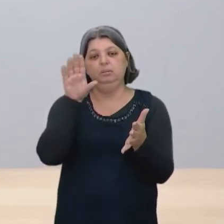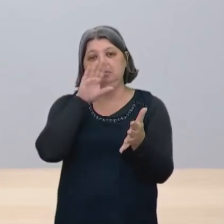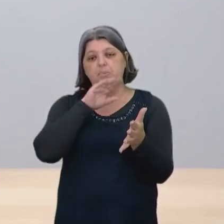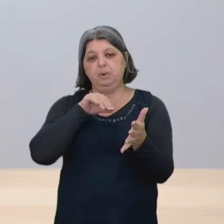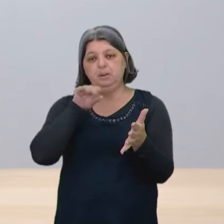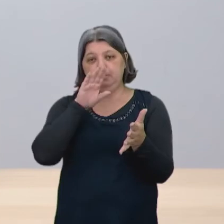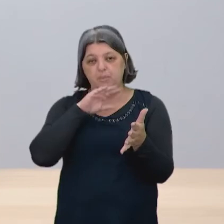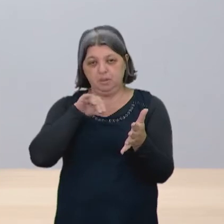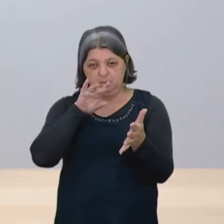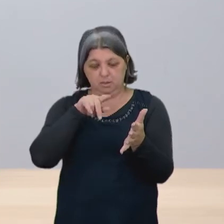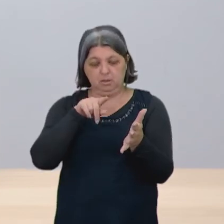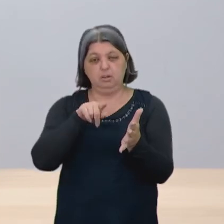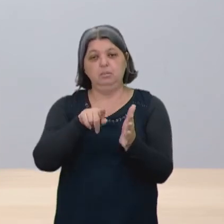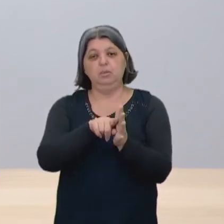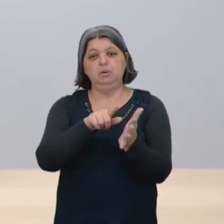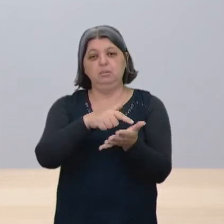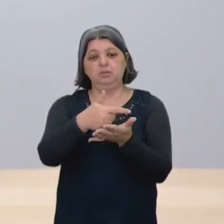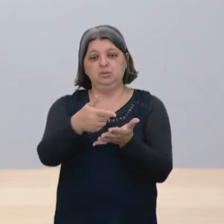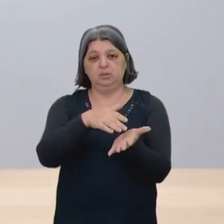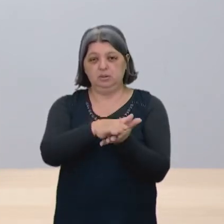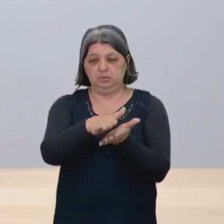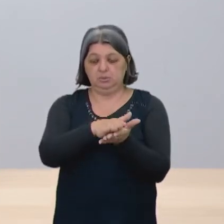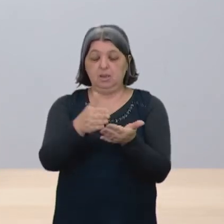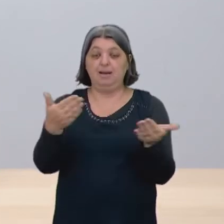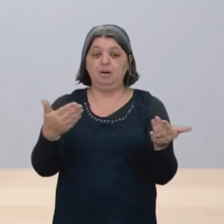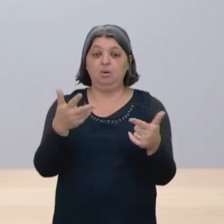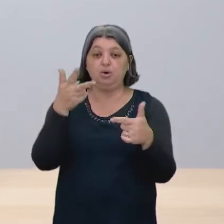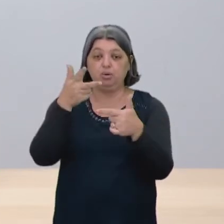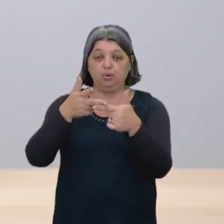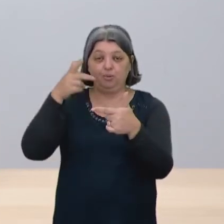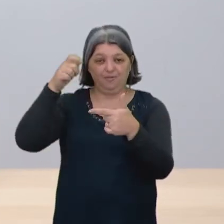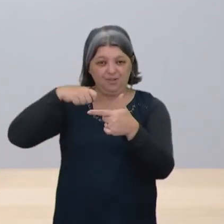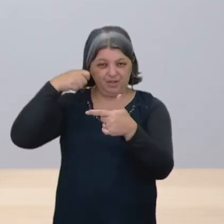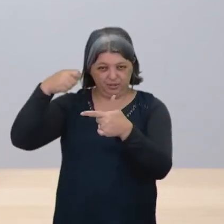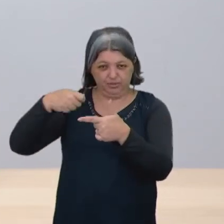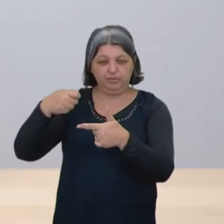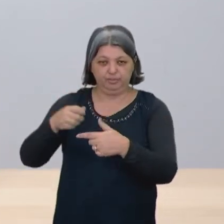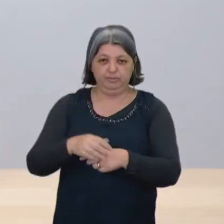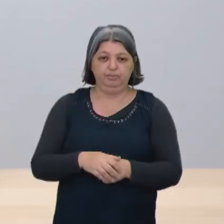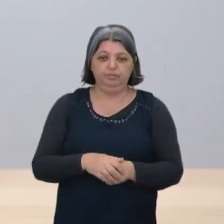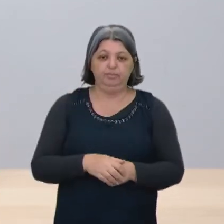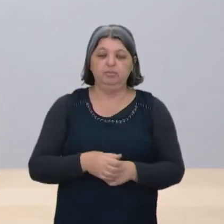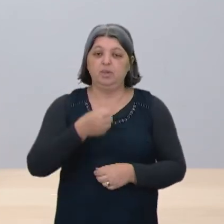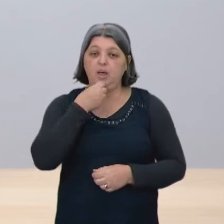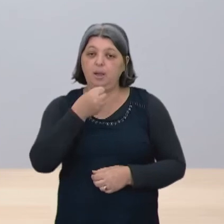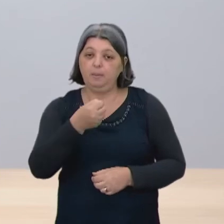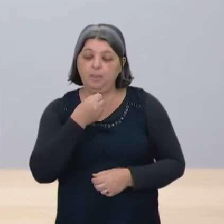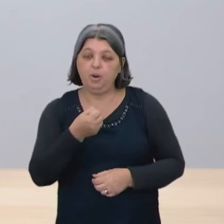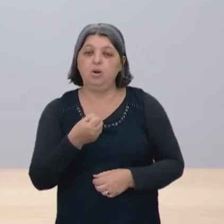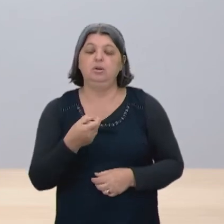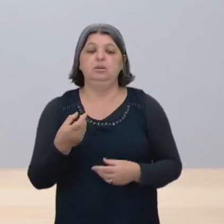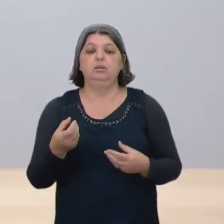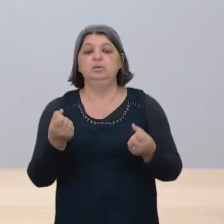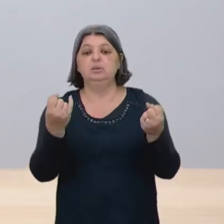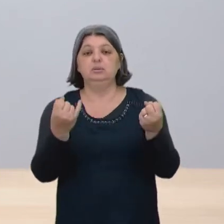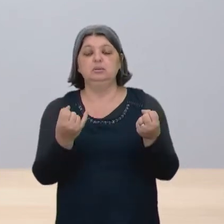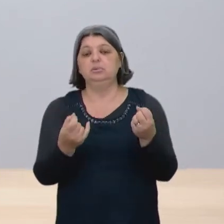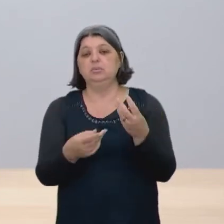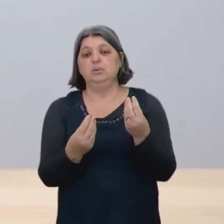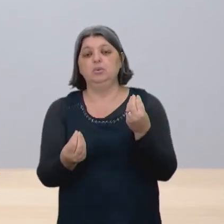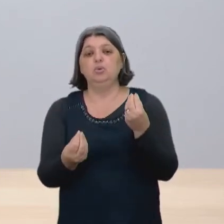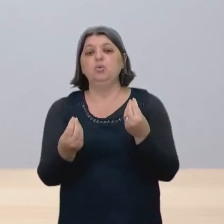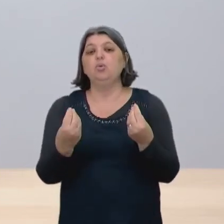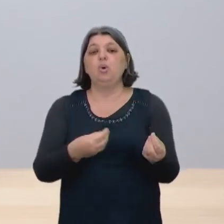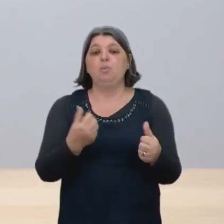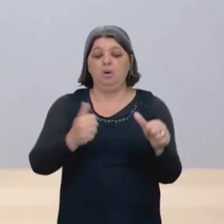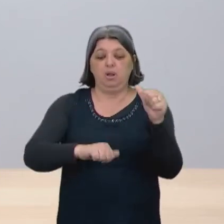para o jornal impresso. E agora o vídeo reportagem, né, que aí mostra como que foi analisada